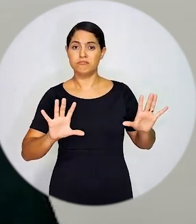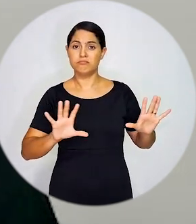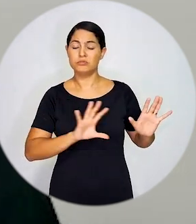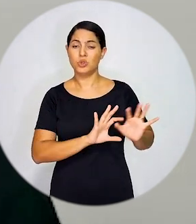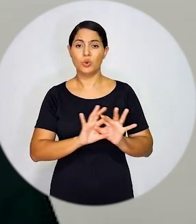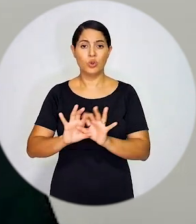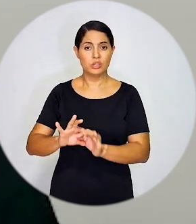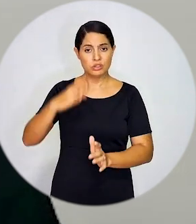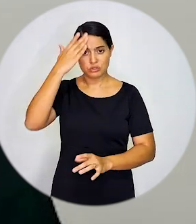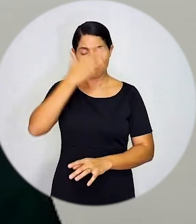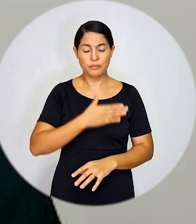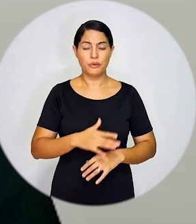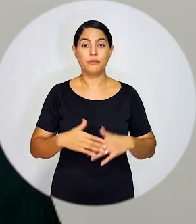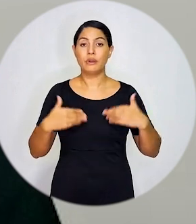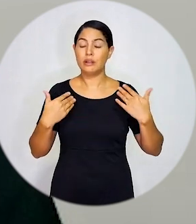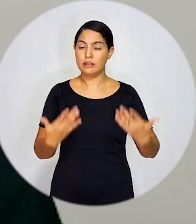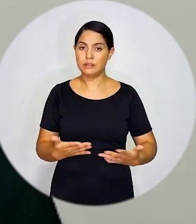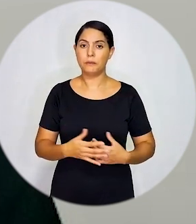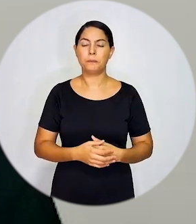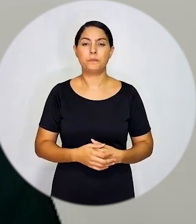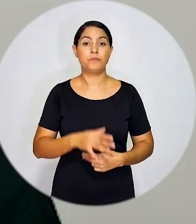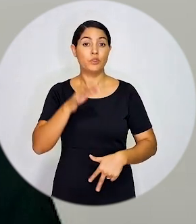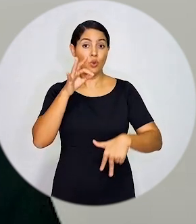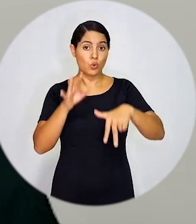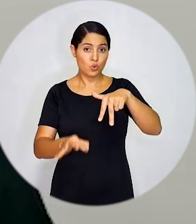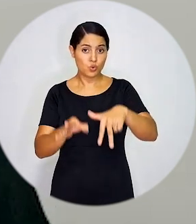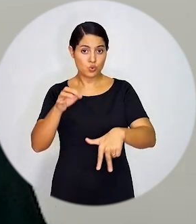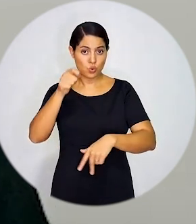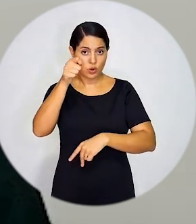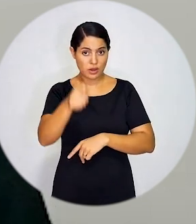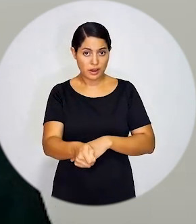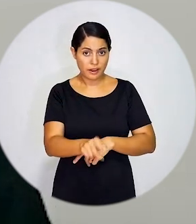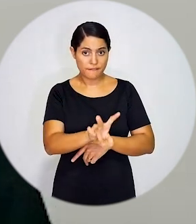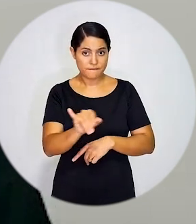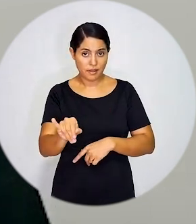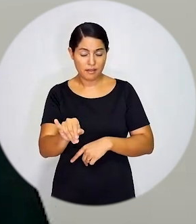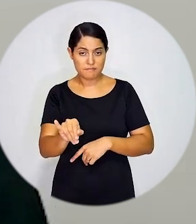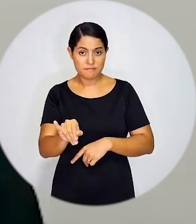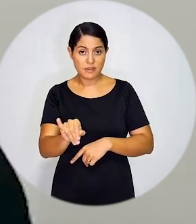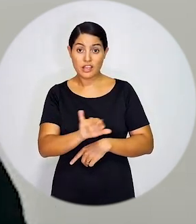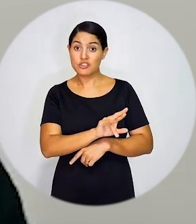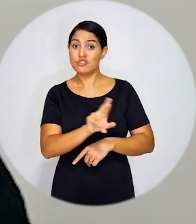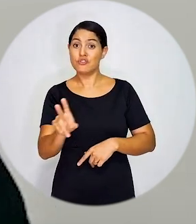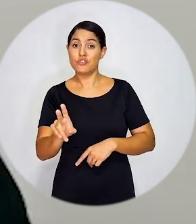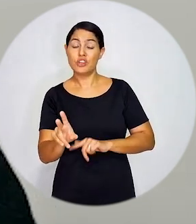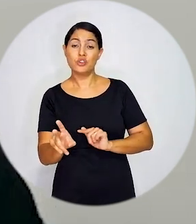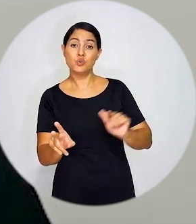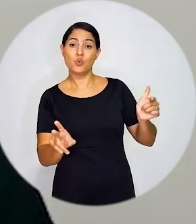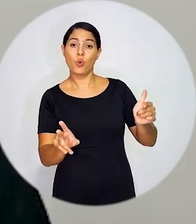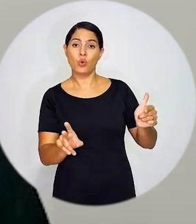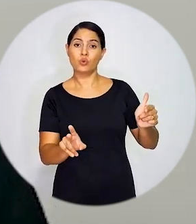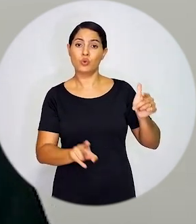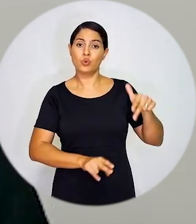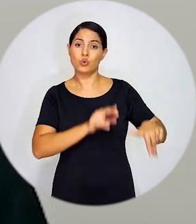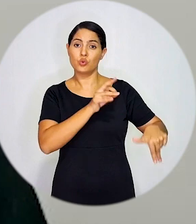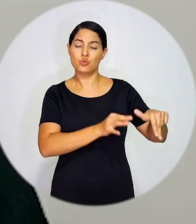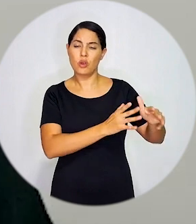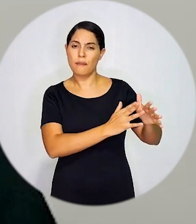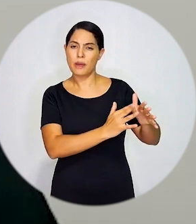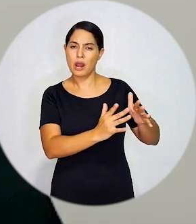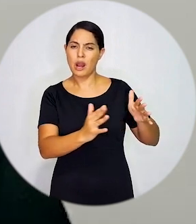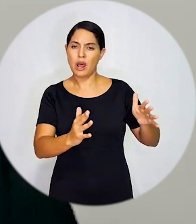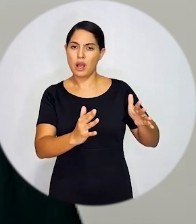anterior na coleta das provas, né? Então, o juiz que vai julgar é um juiz diferente daquele juiz